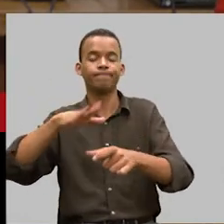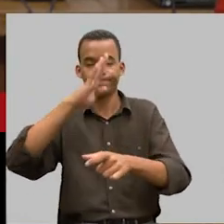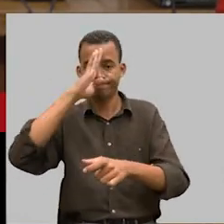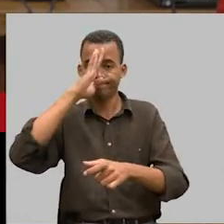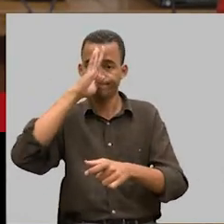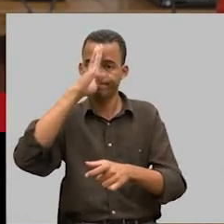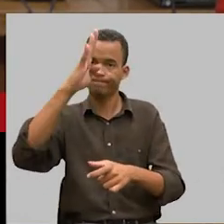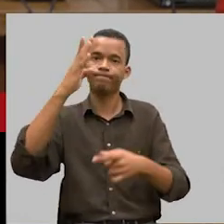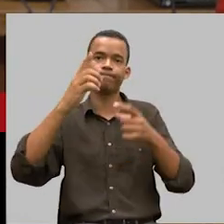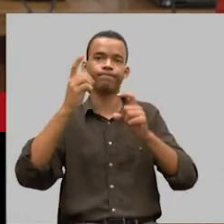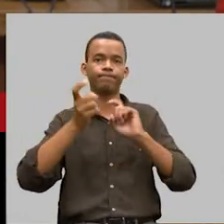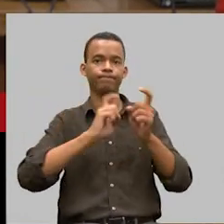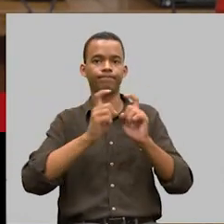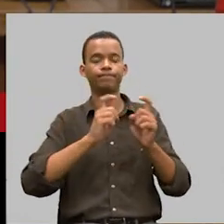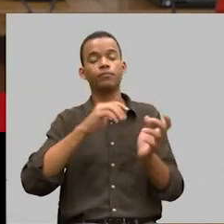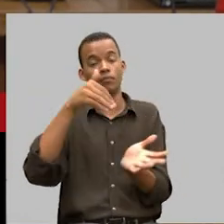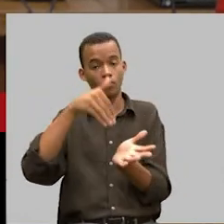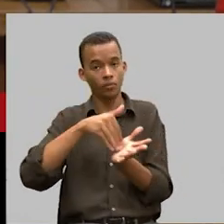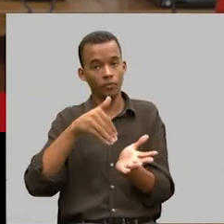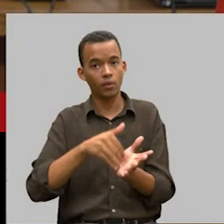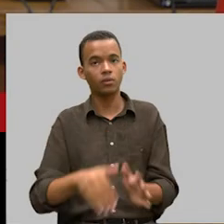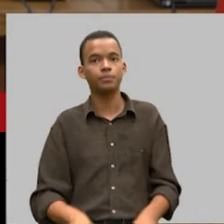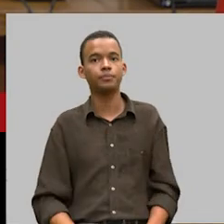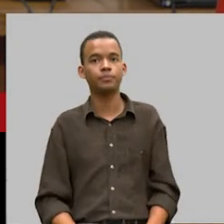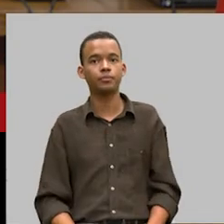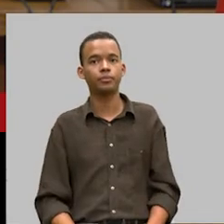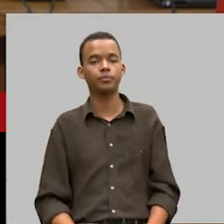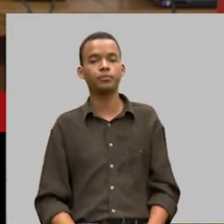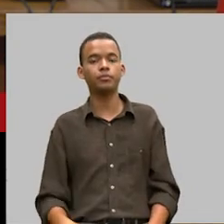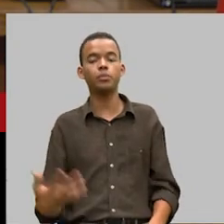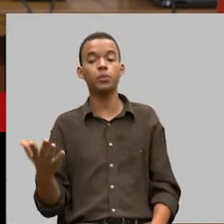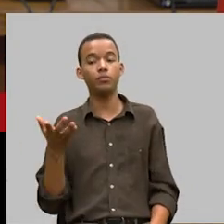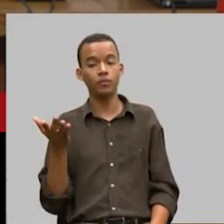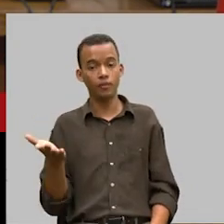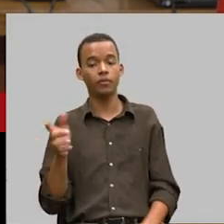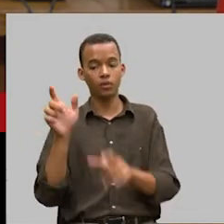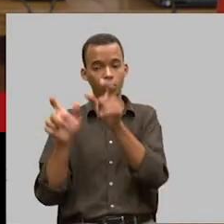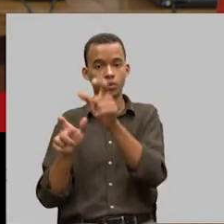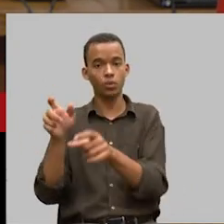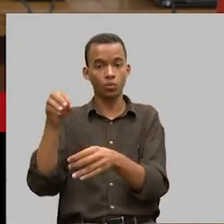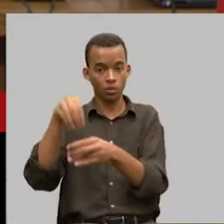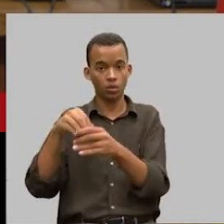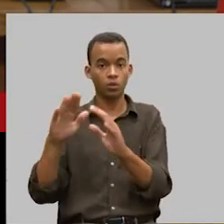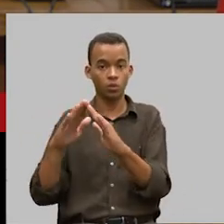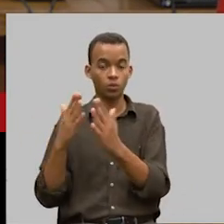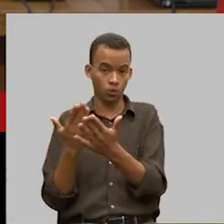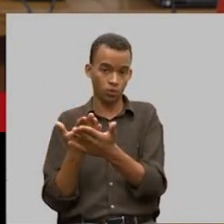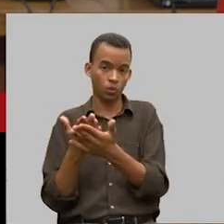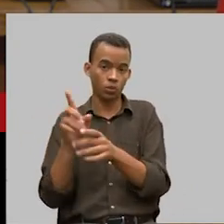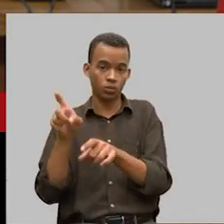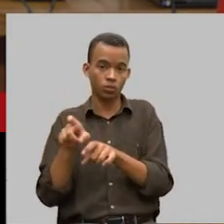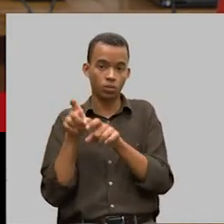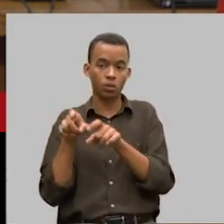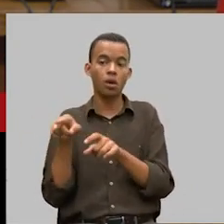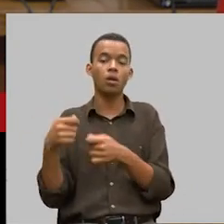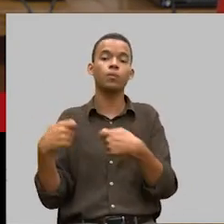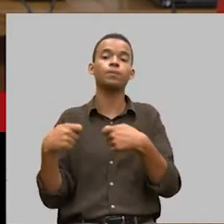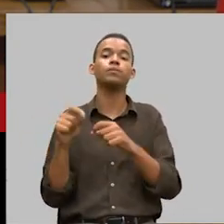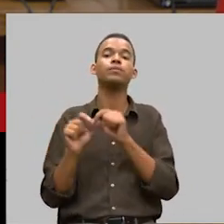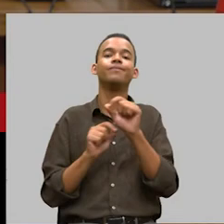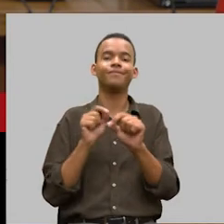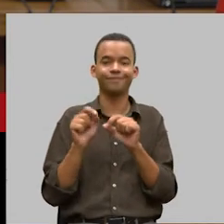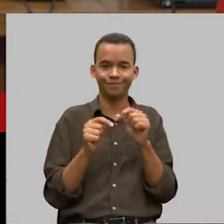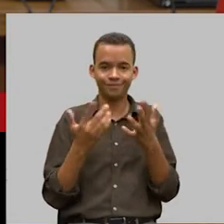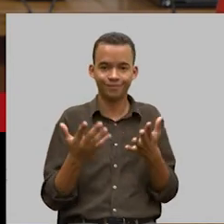debate por fim Qual é a demanda dos sujeitos da Educação do Campo Bom são inúmeras nesse